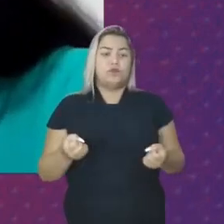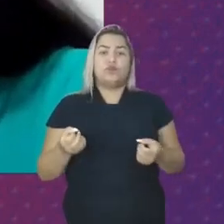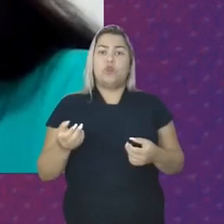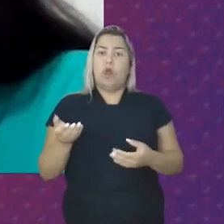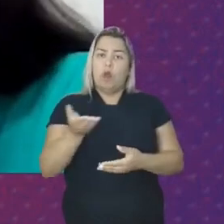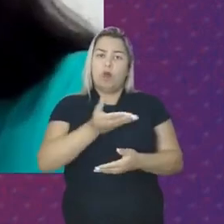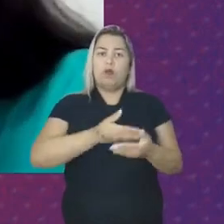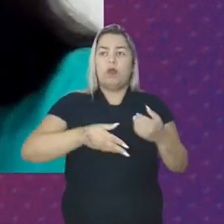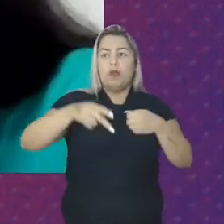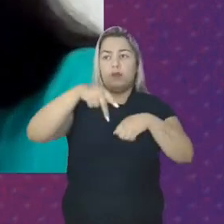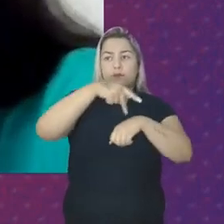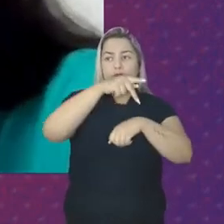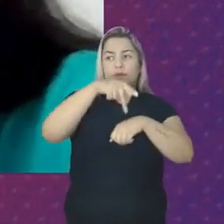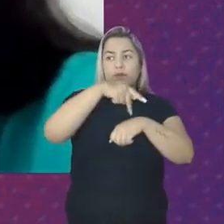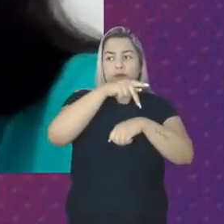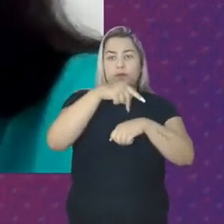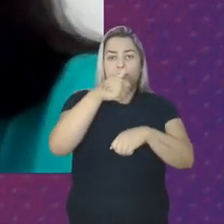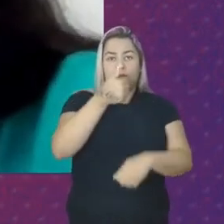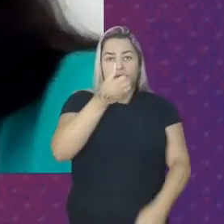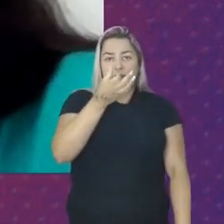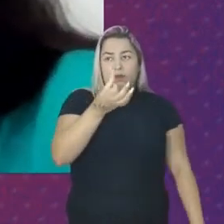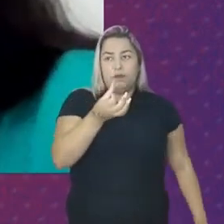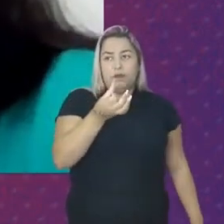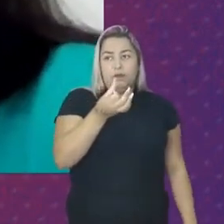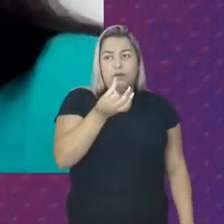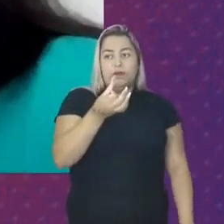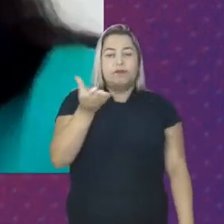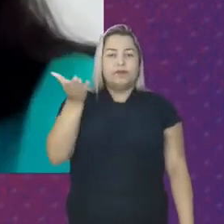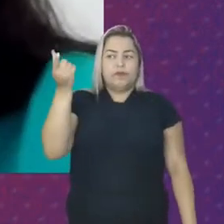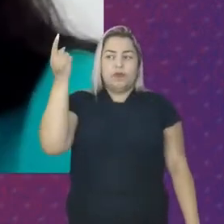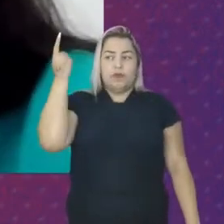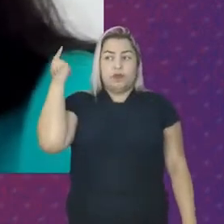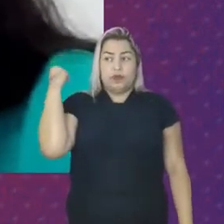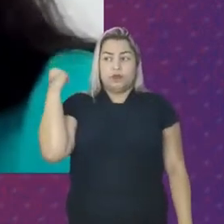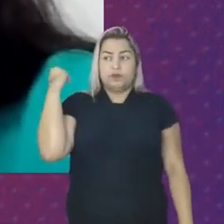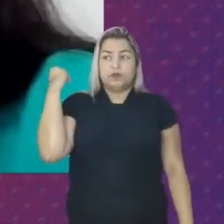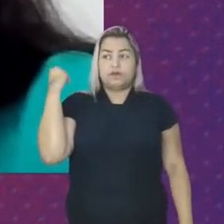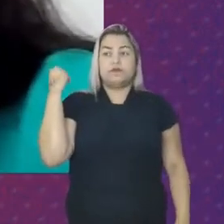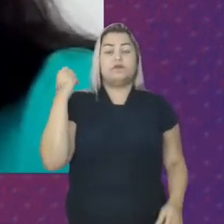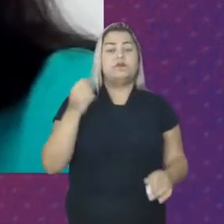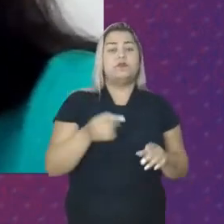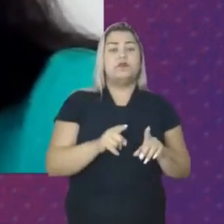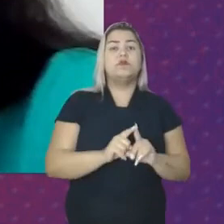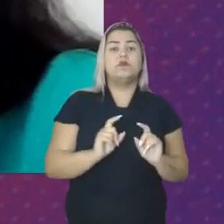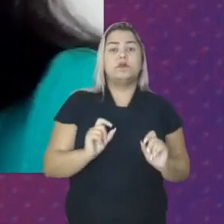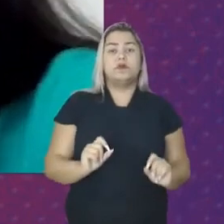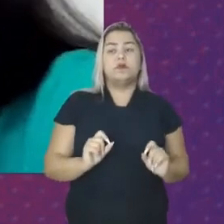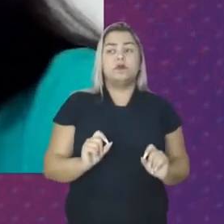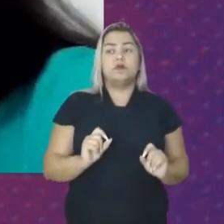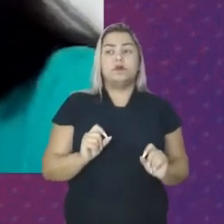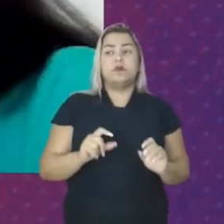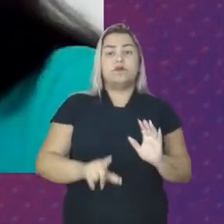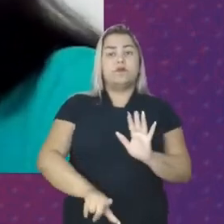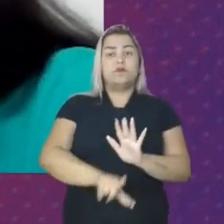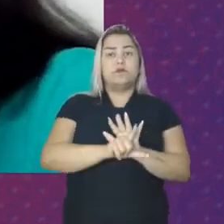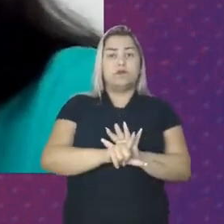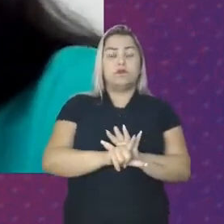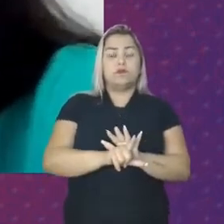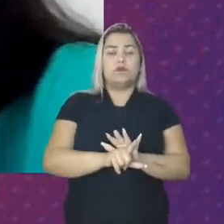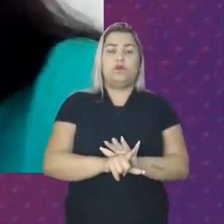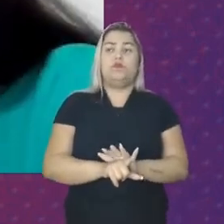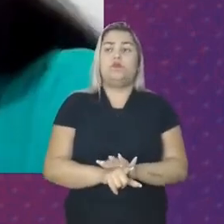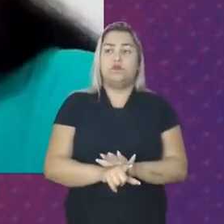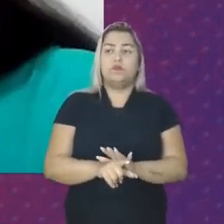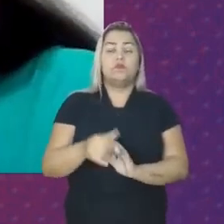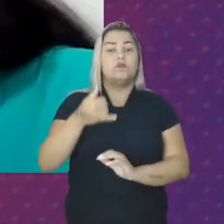países. Chegou até 16 países à época, né? Hoje, o Ligue 180 ele é definido, segundo a legislação, como um